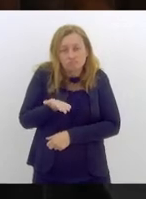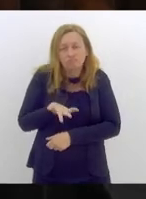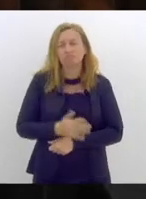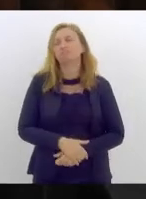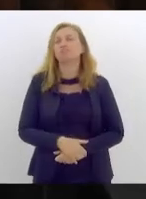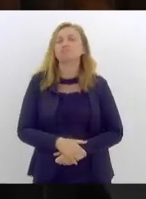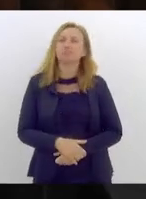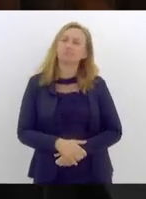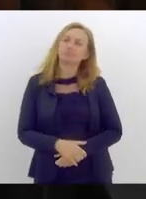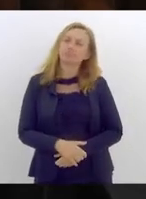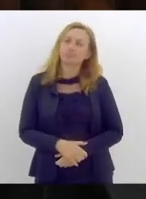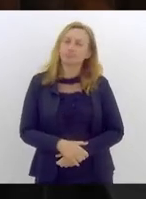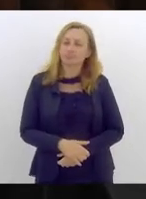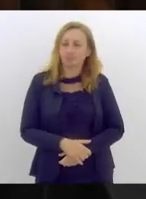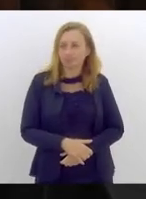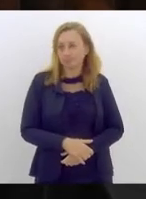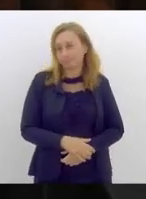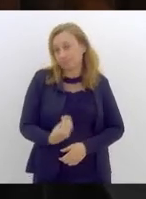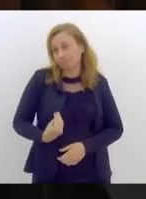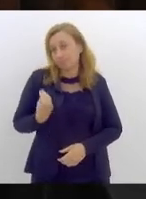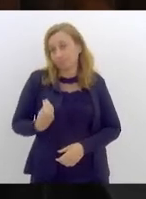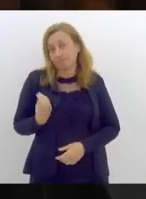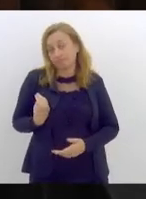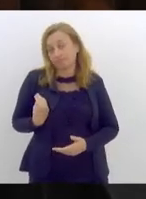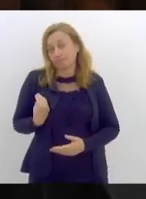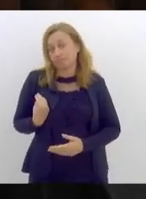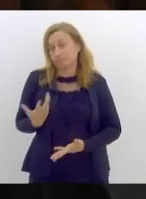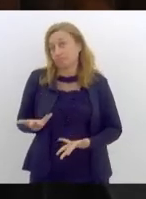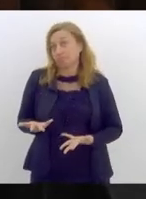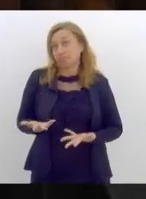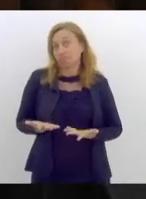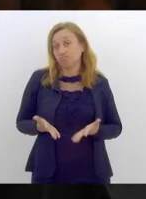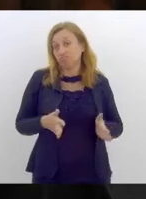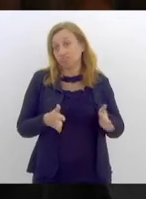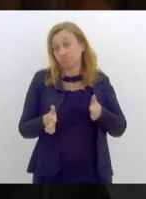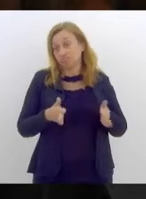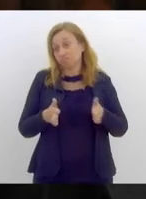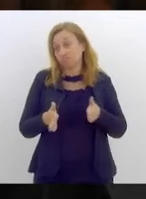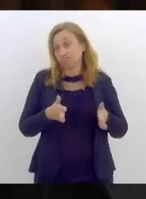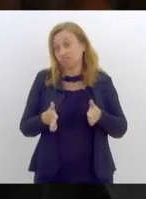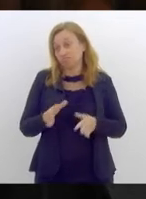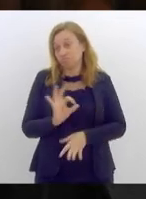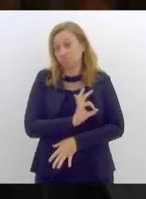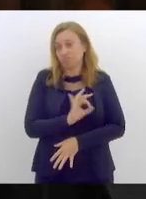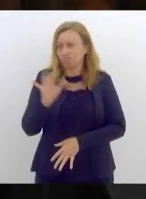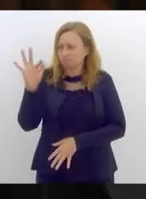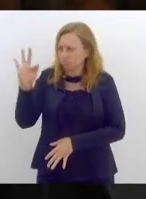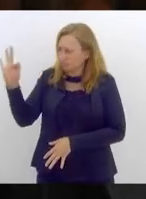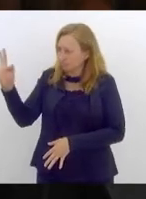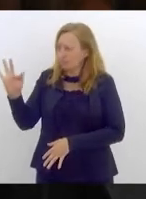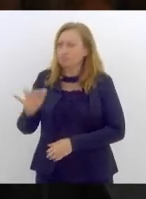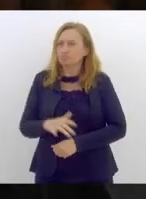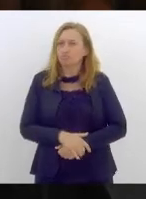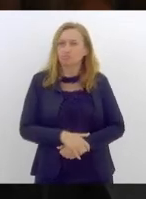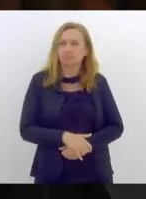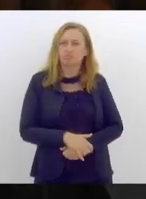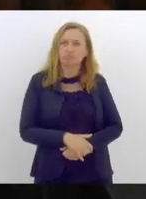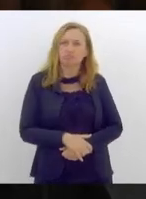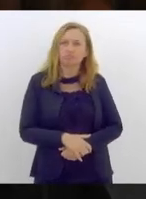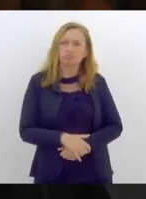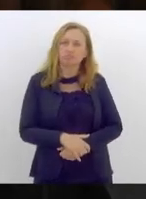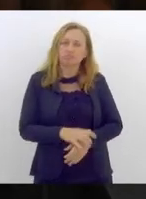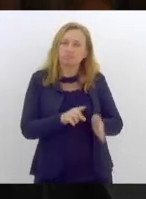razoável se a gente vive um clima que a polícia federal fazendo